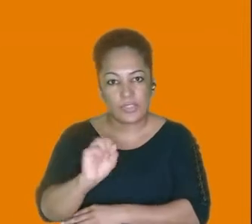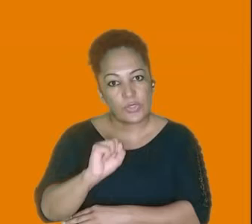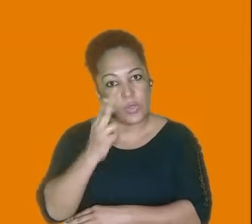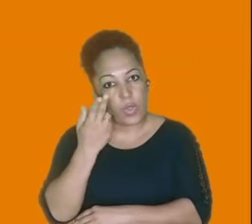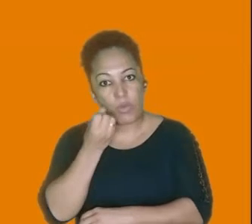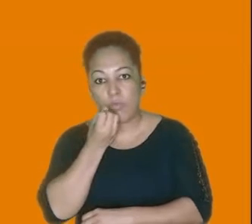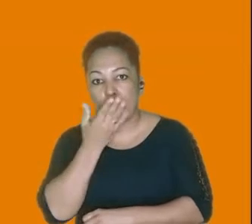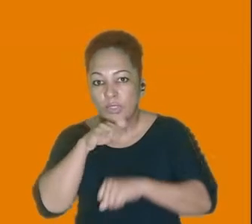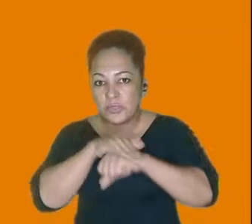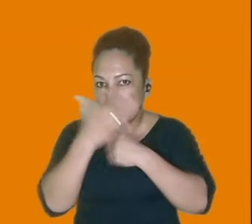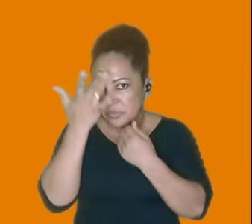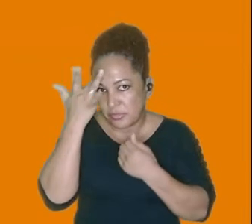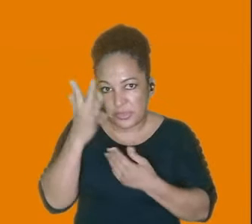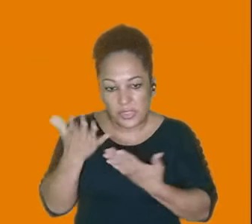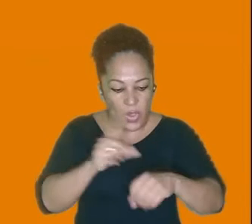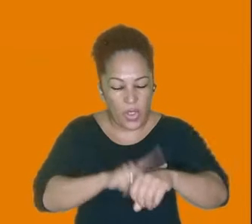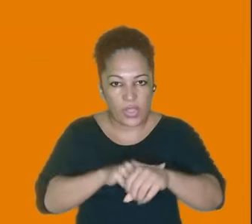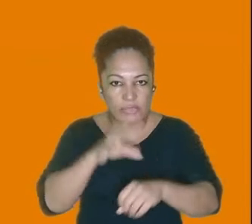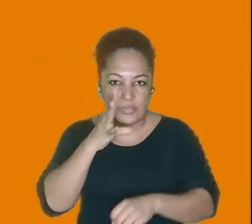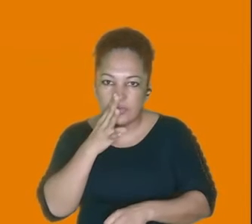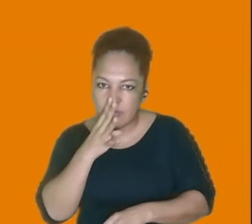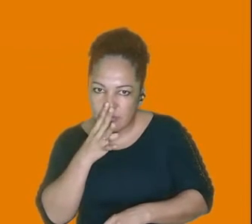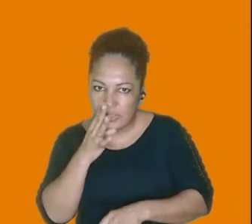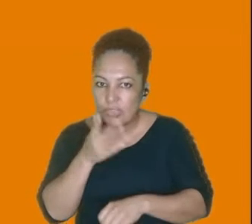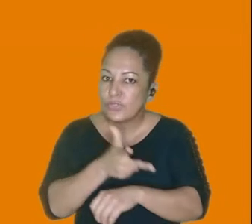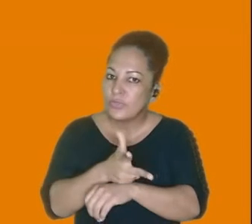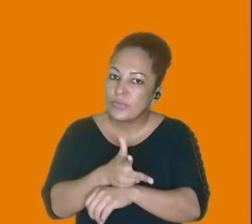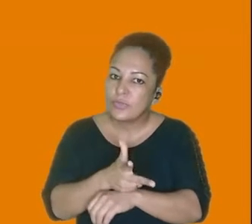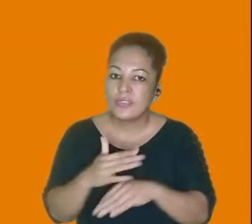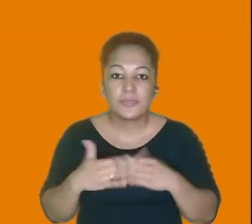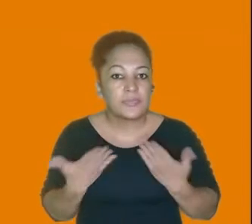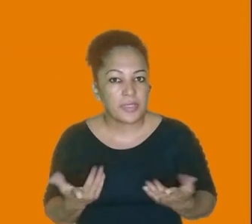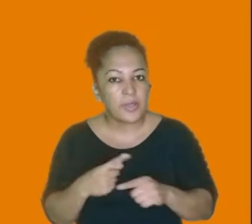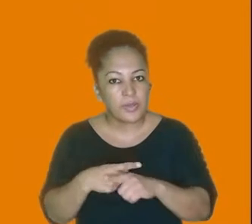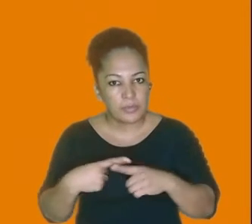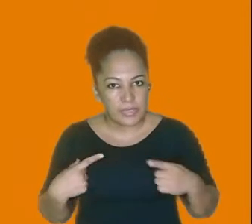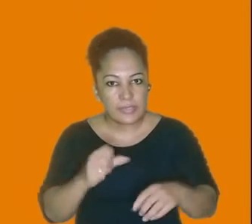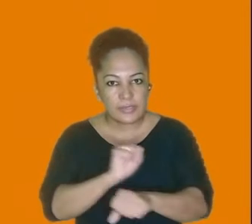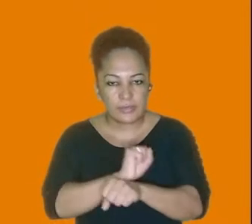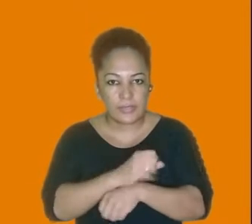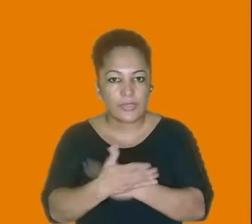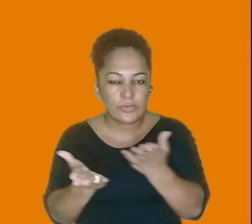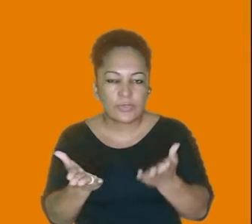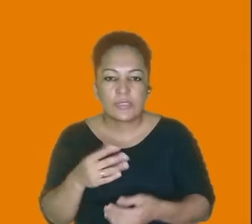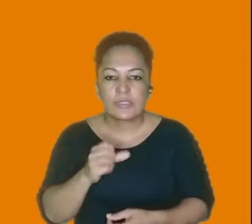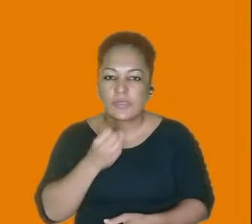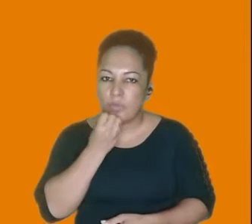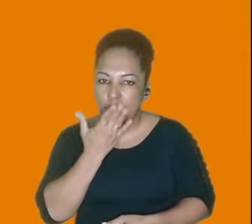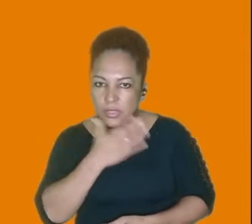boa tarde, uma boa noite, no seu horário que vocês estão assistindo esse vídeo, mas espero que vocês